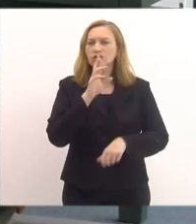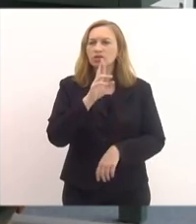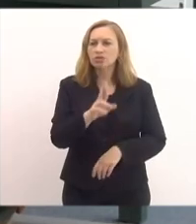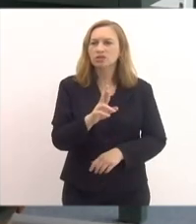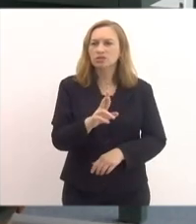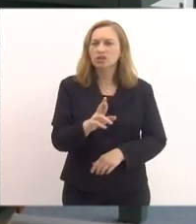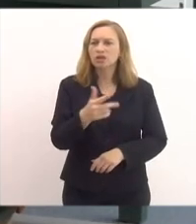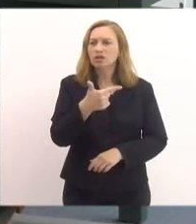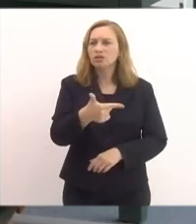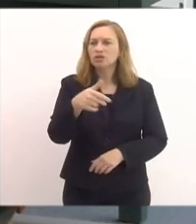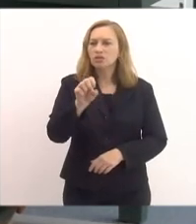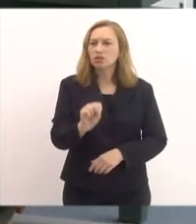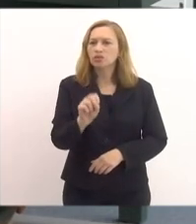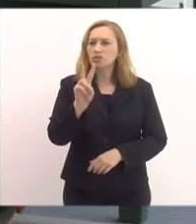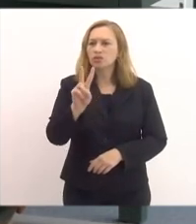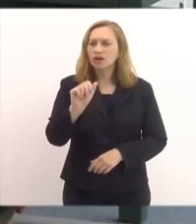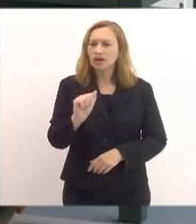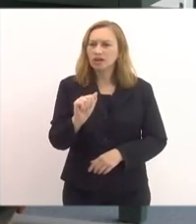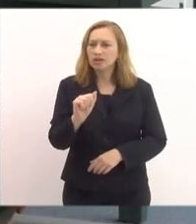28 vagas para